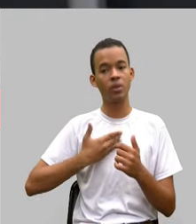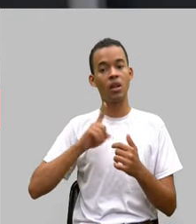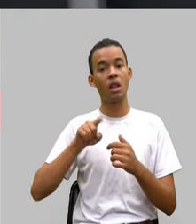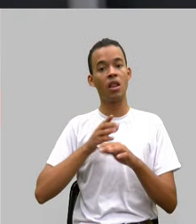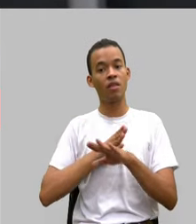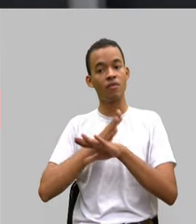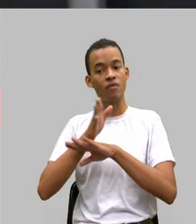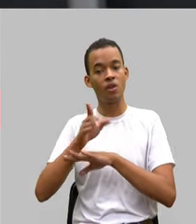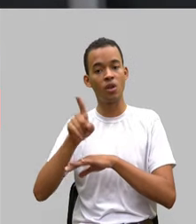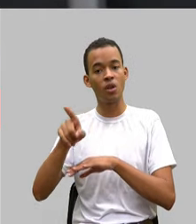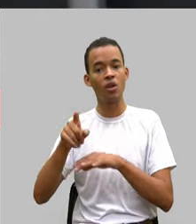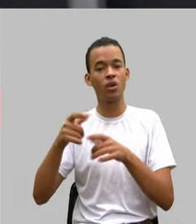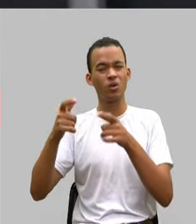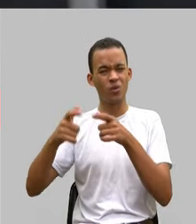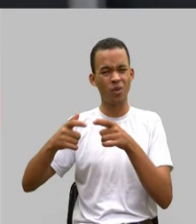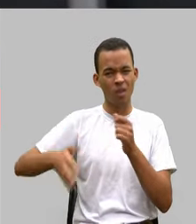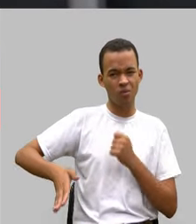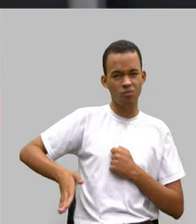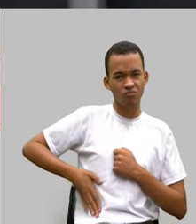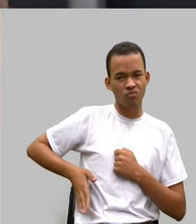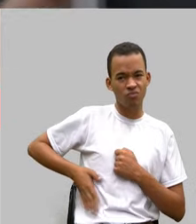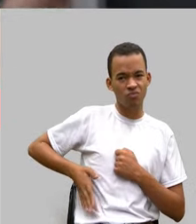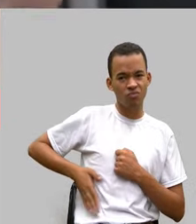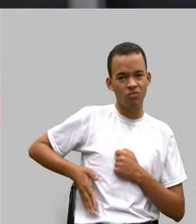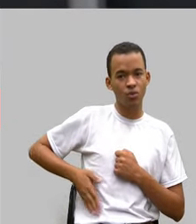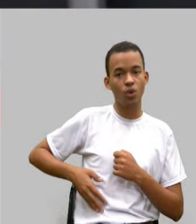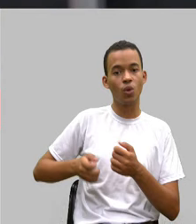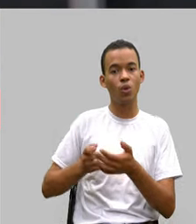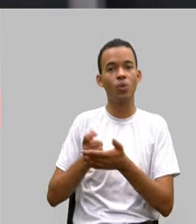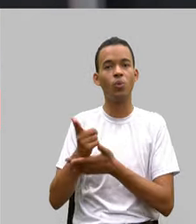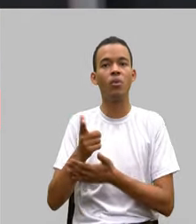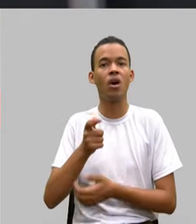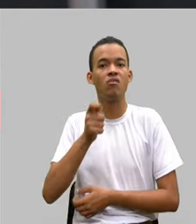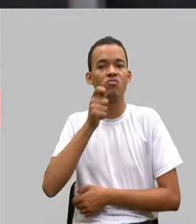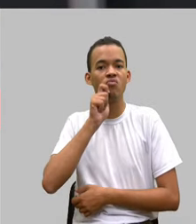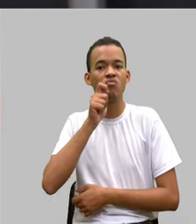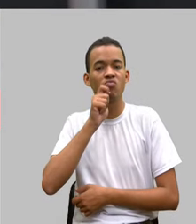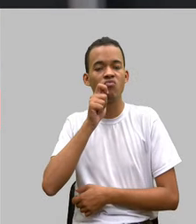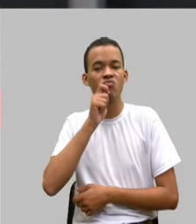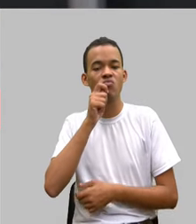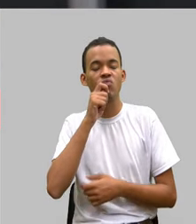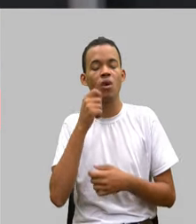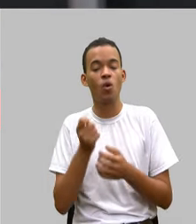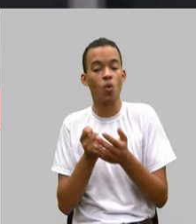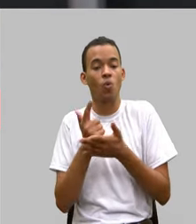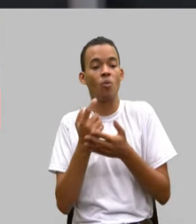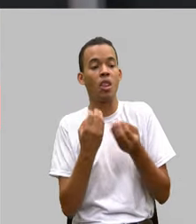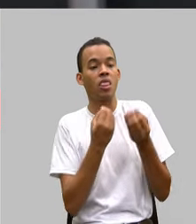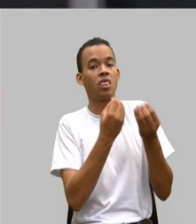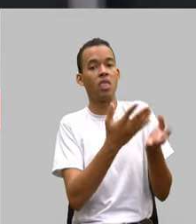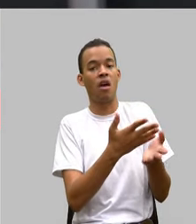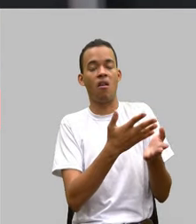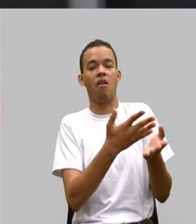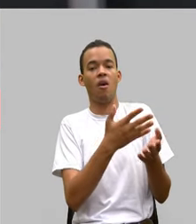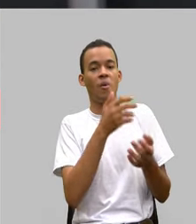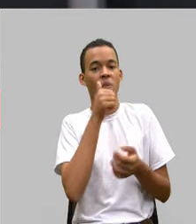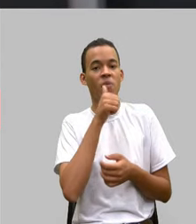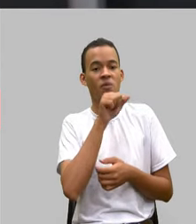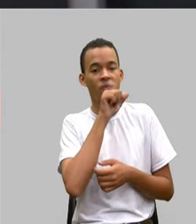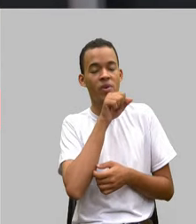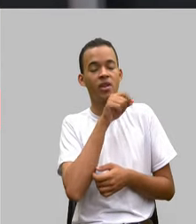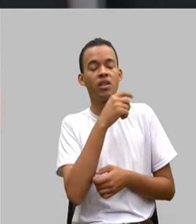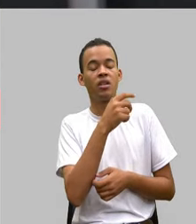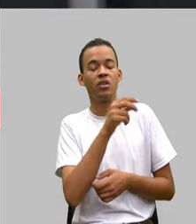use porque ela não tem dinheiro para comprar canapes mas o cigarro da maconha faz efeito então assim olha o que a gente tá vivendo